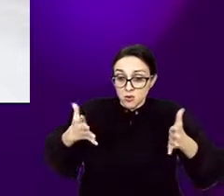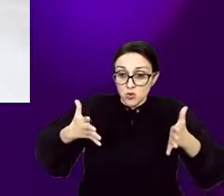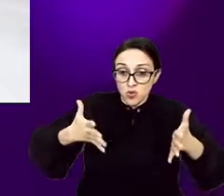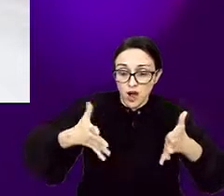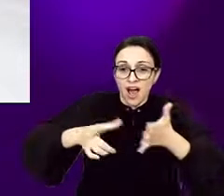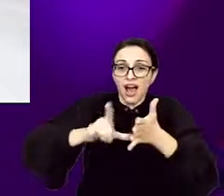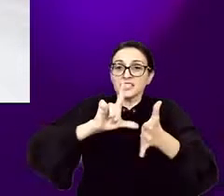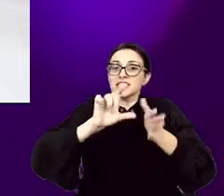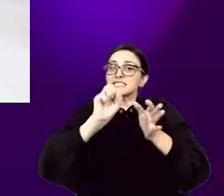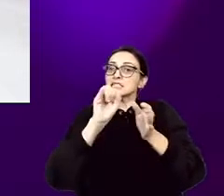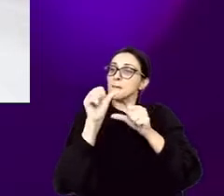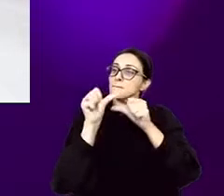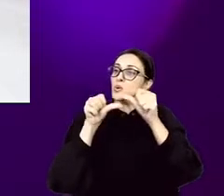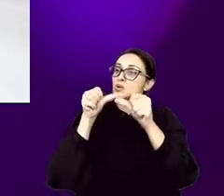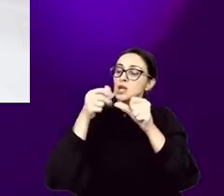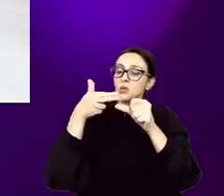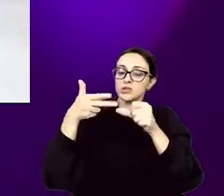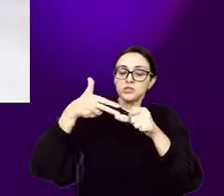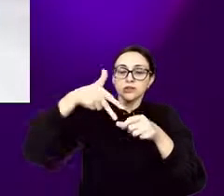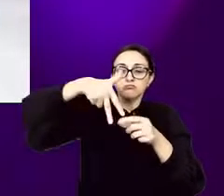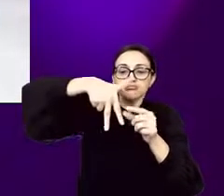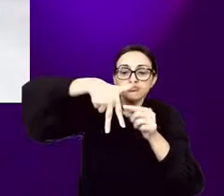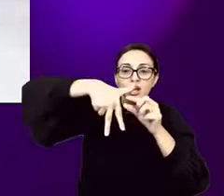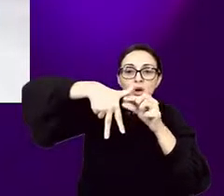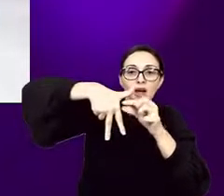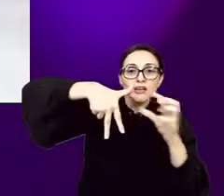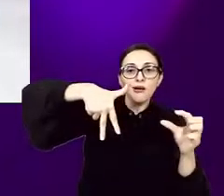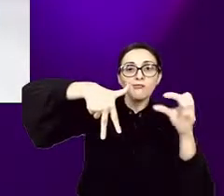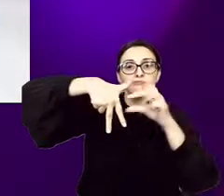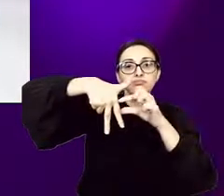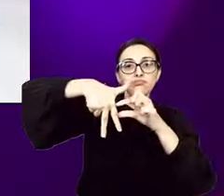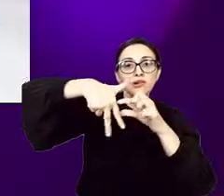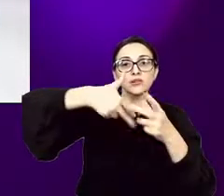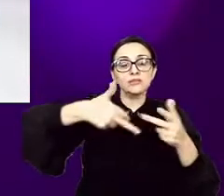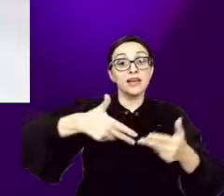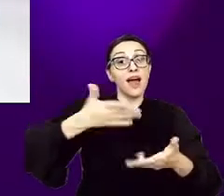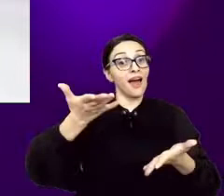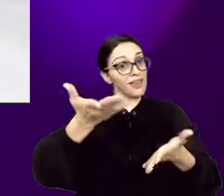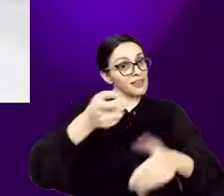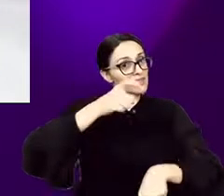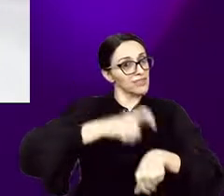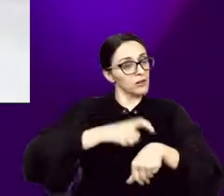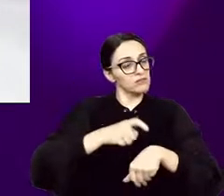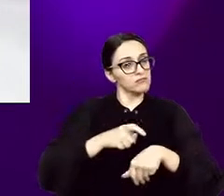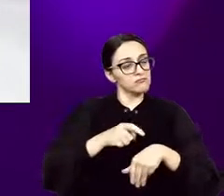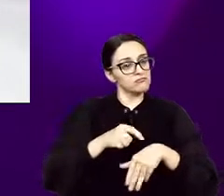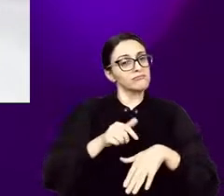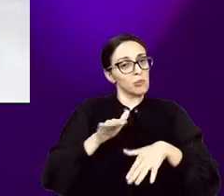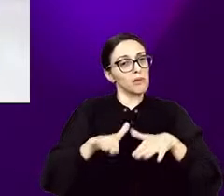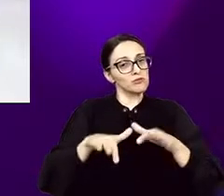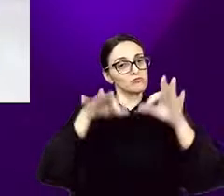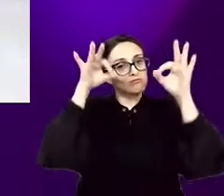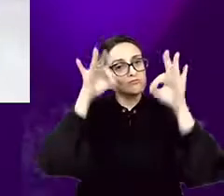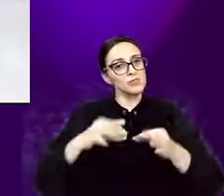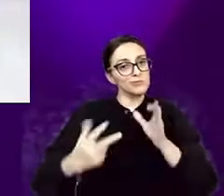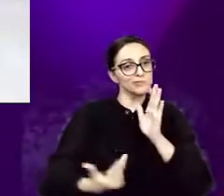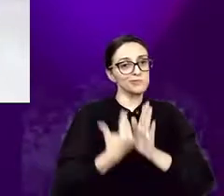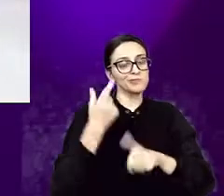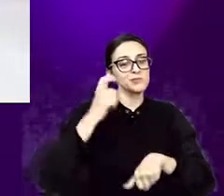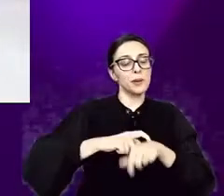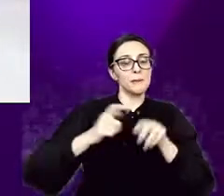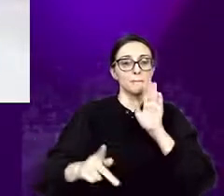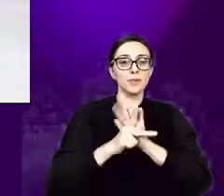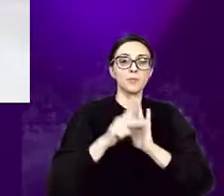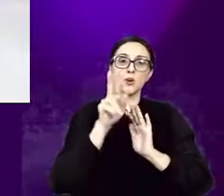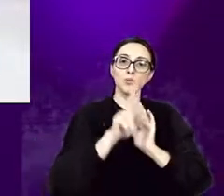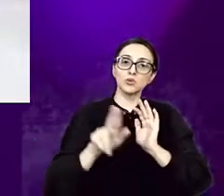alguma coisa referente ao posicionamento e o tamanho dos implantes. E aí vem os passos propriamente ditos da cirurgia, da